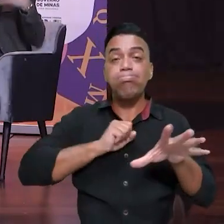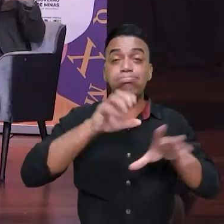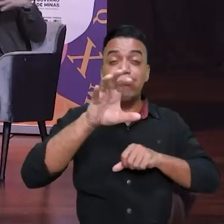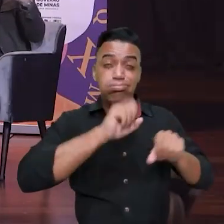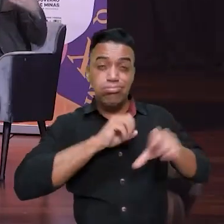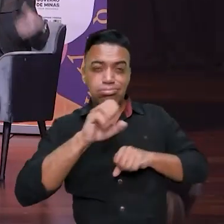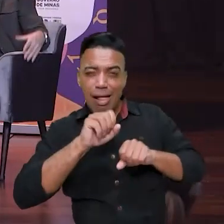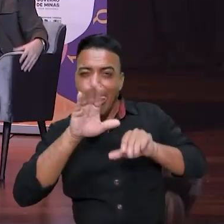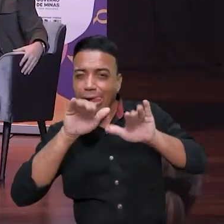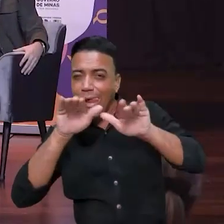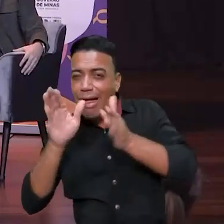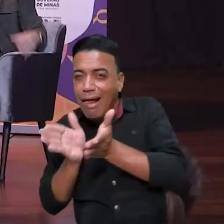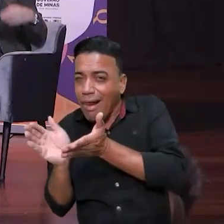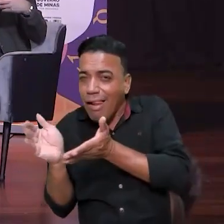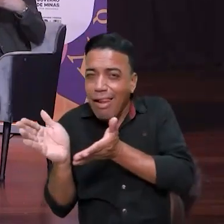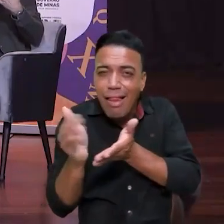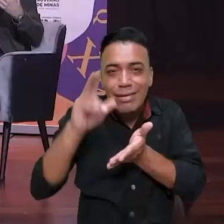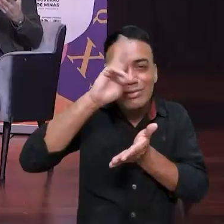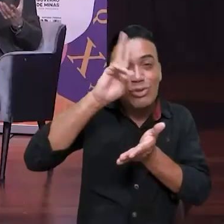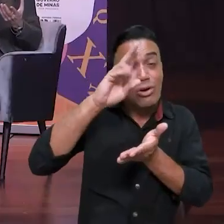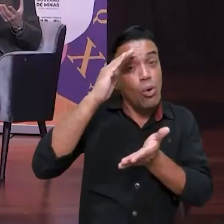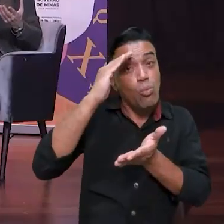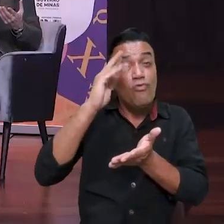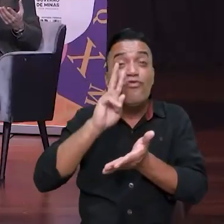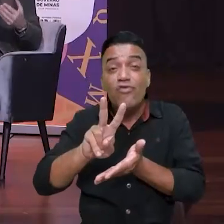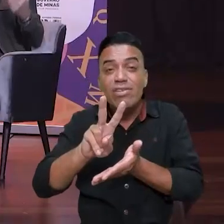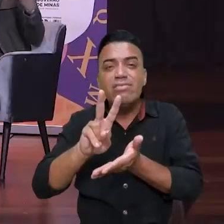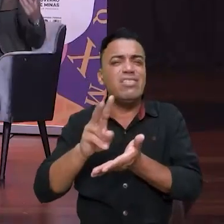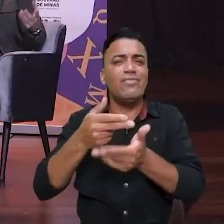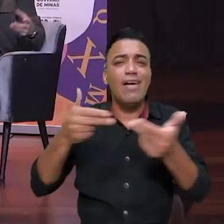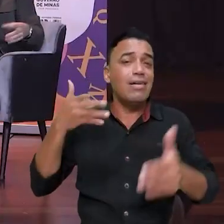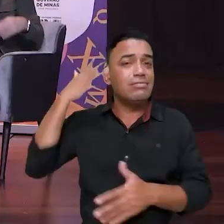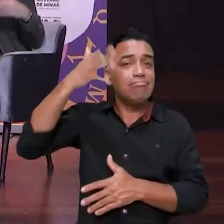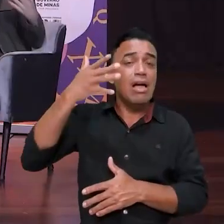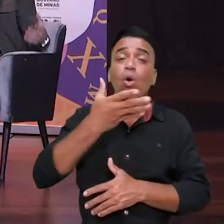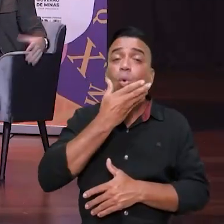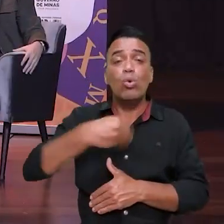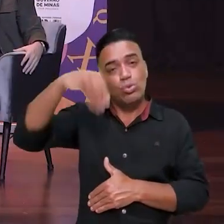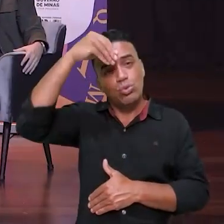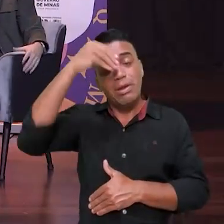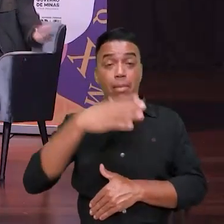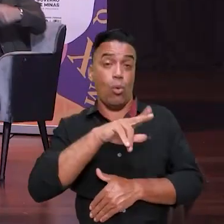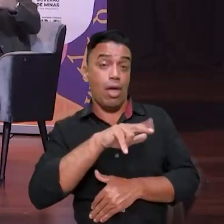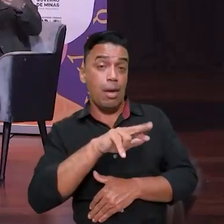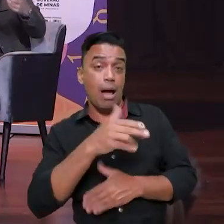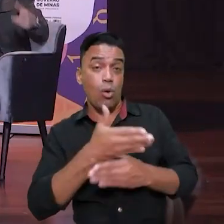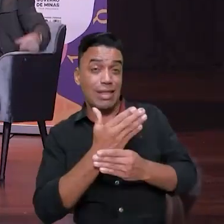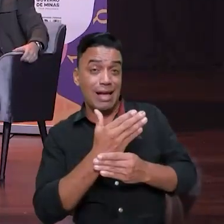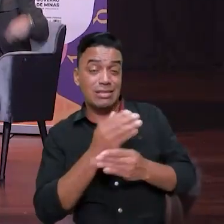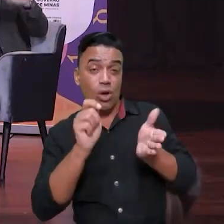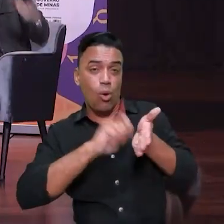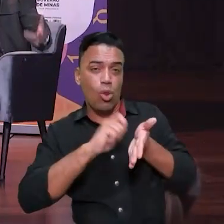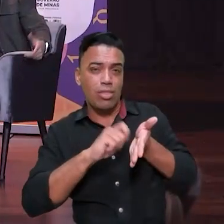né, como um catador de histórias, eu ouvia coisas inacreditáveis do meu sobrinho, do meu irmão taxista, e eu anotava